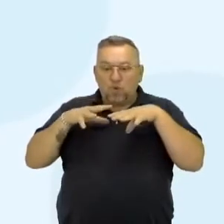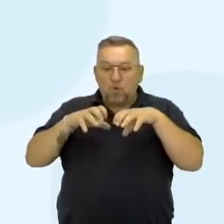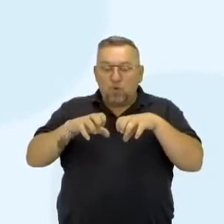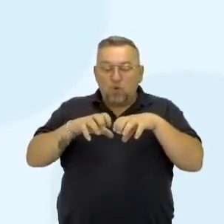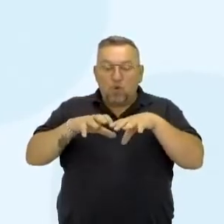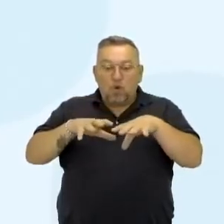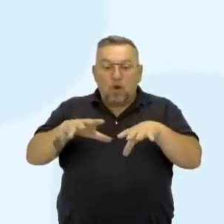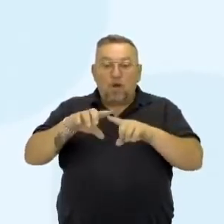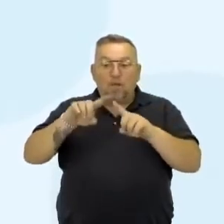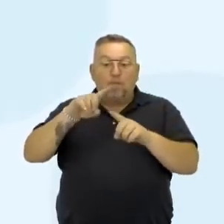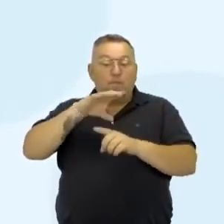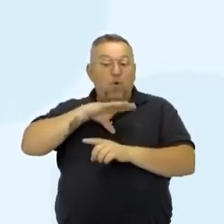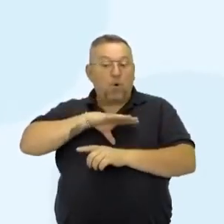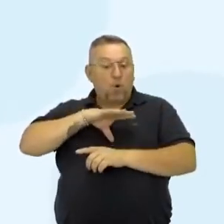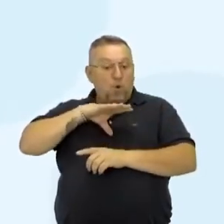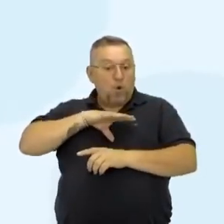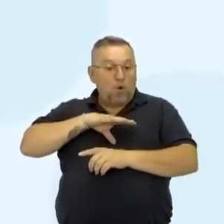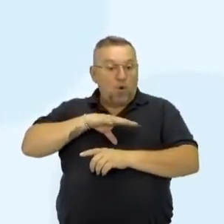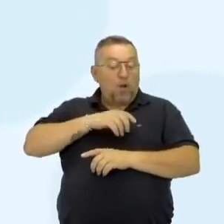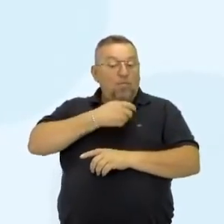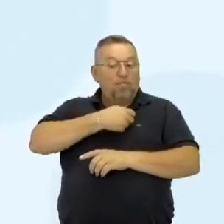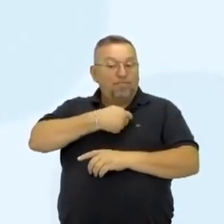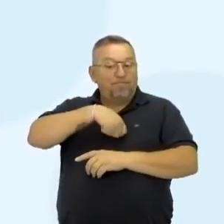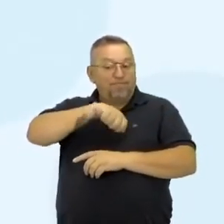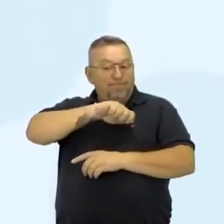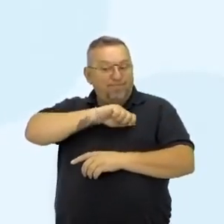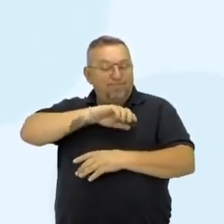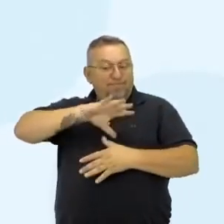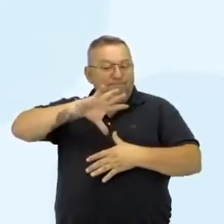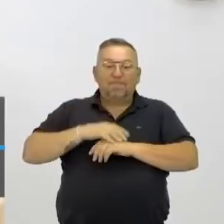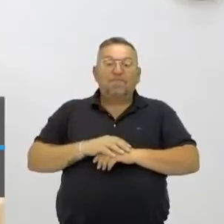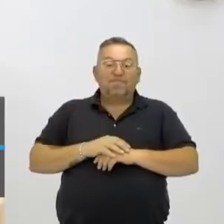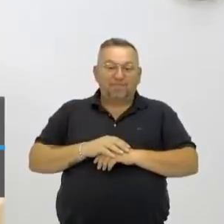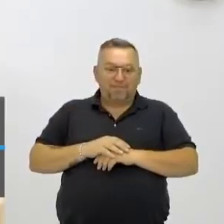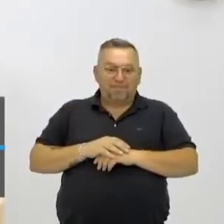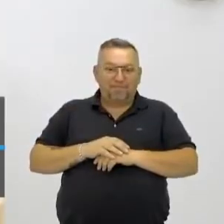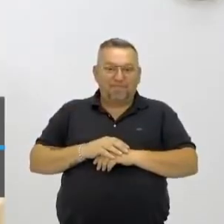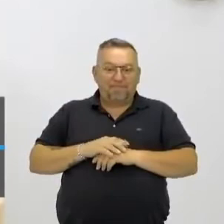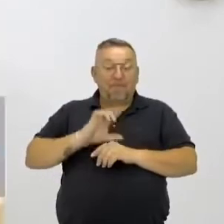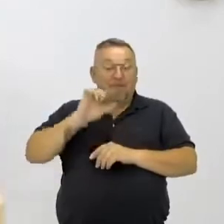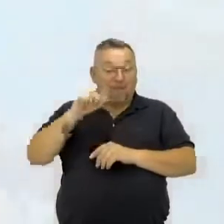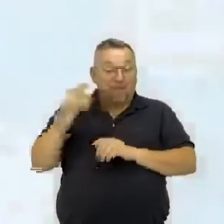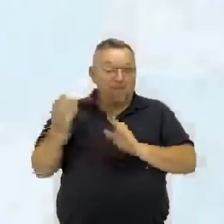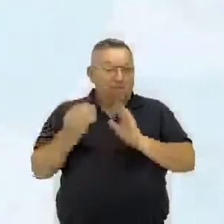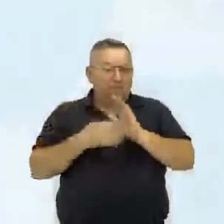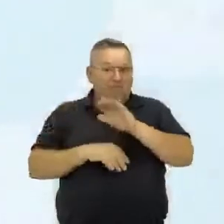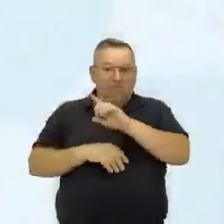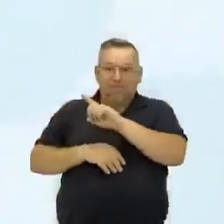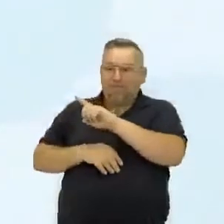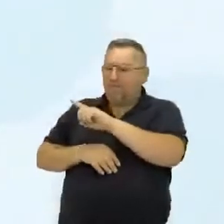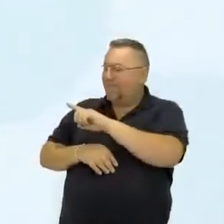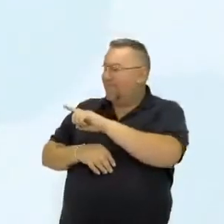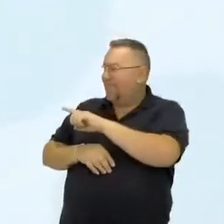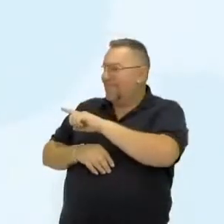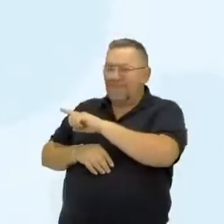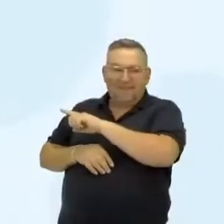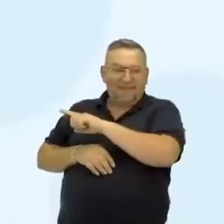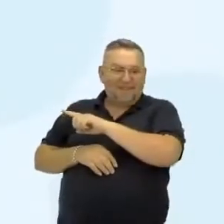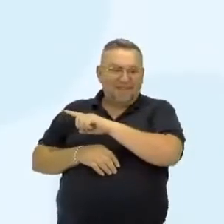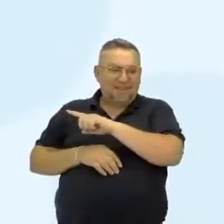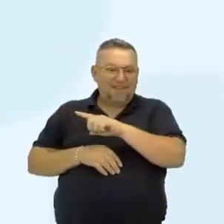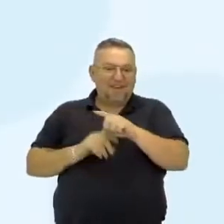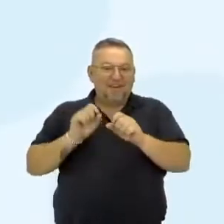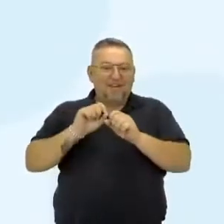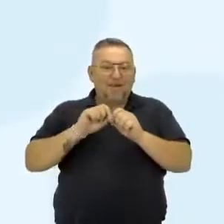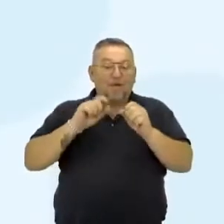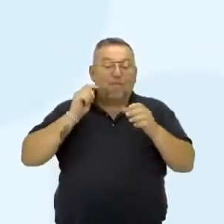colônias portuguesa e espanhola na América. Vou voltar na tela. Então, olha só. Essa primeira imagem é